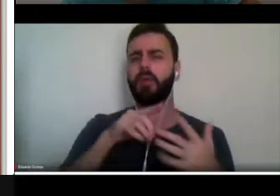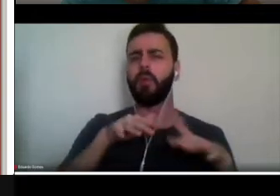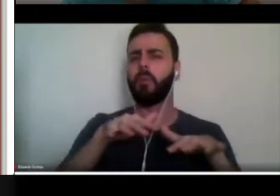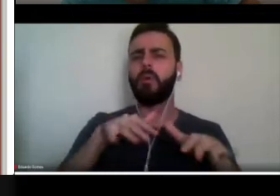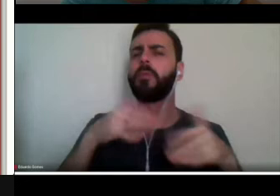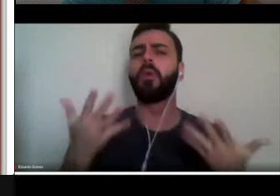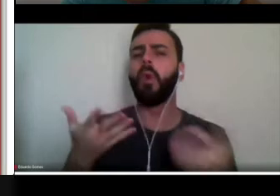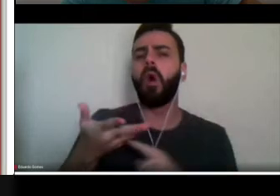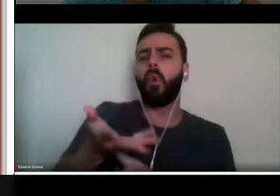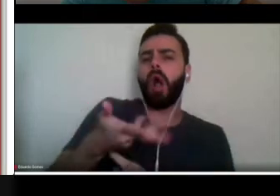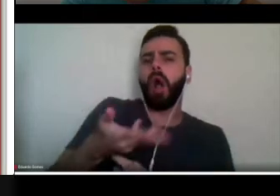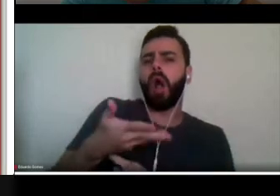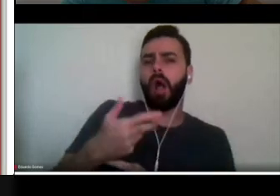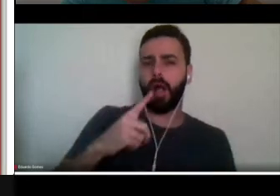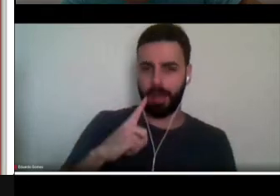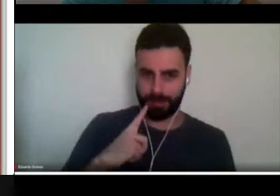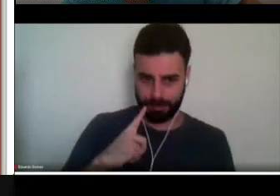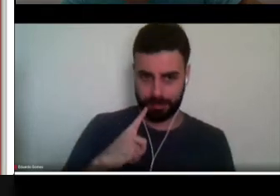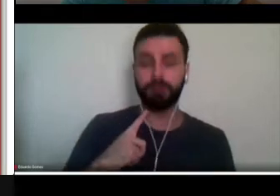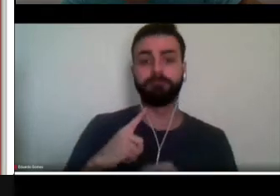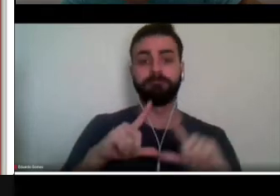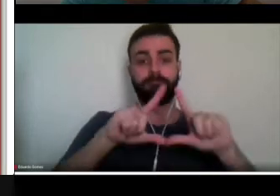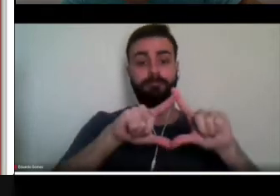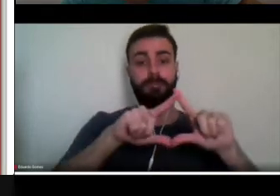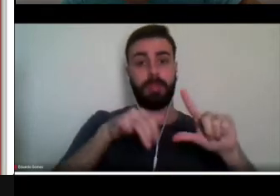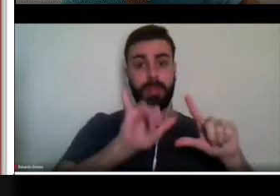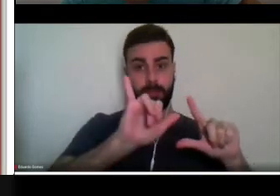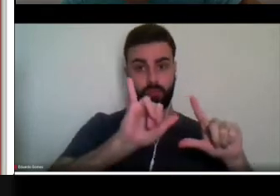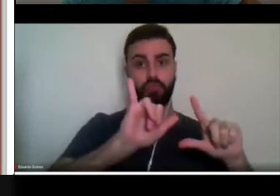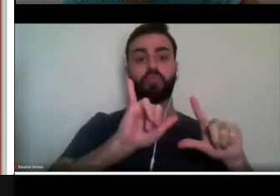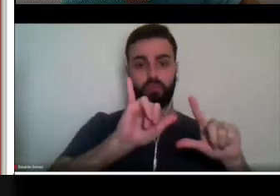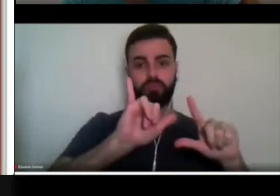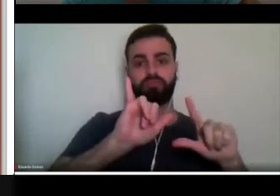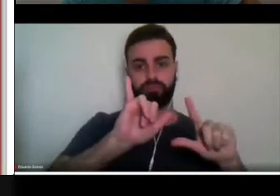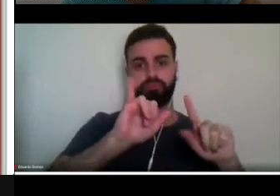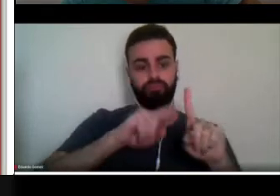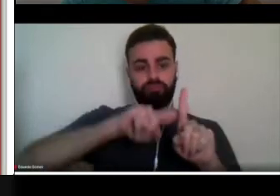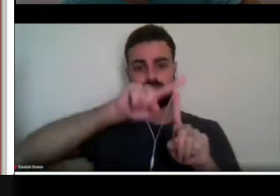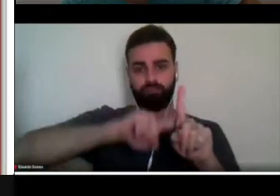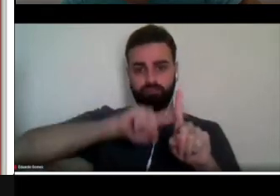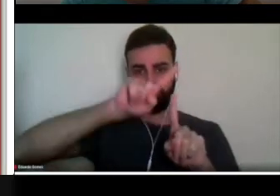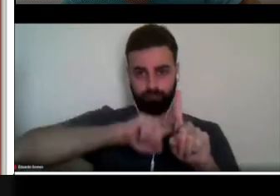ΔY, que é igual, né, a um